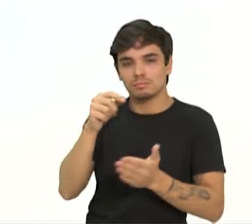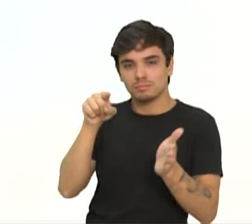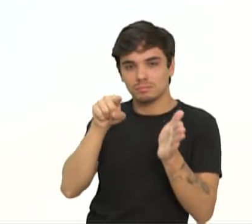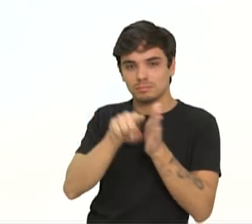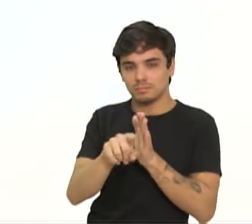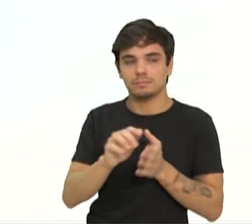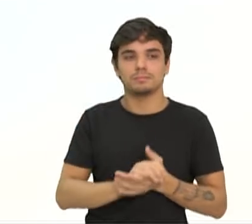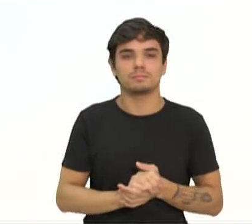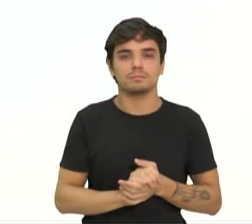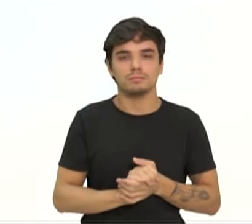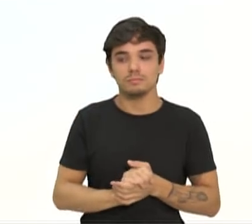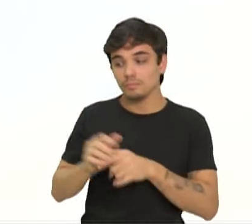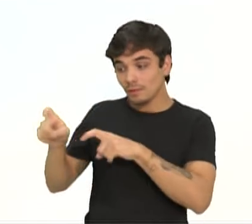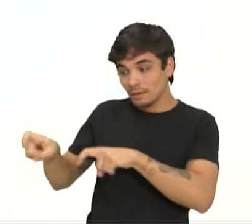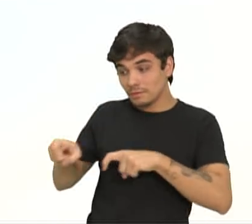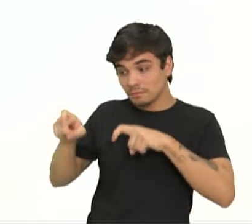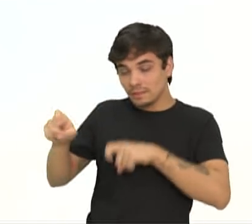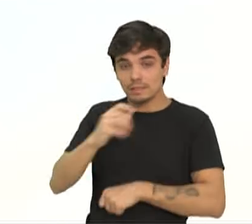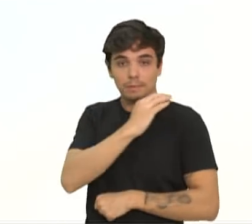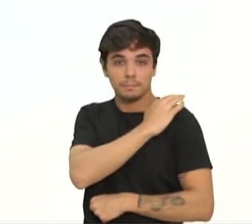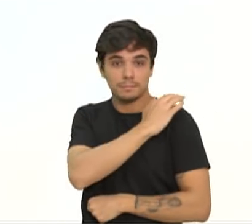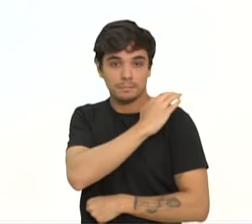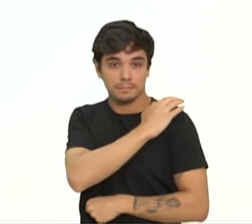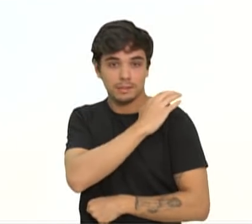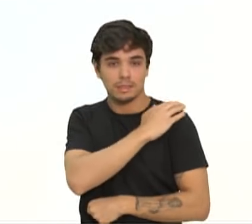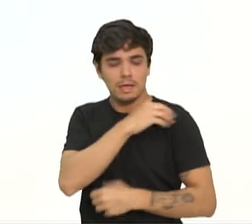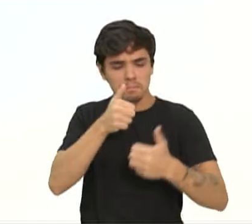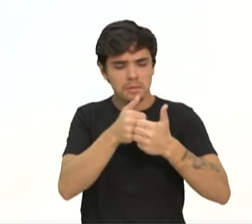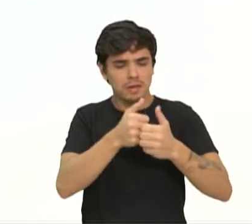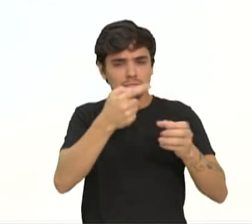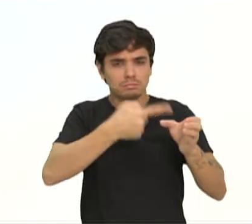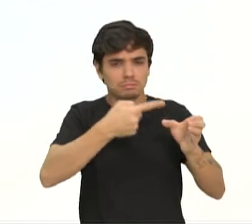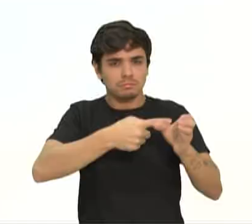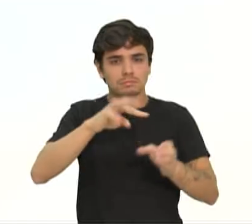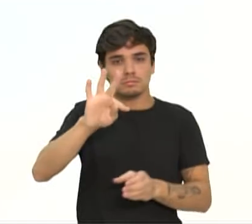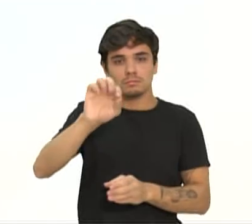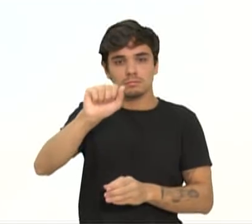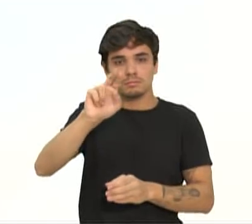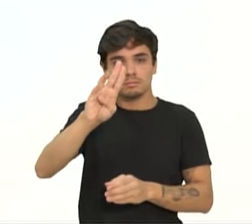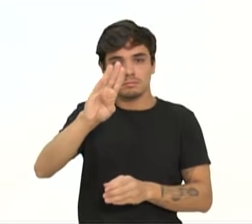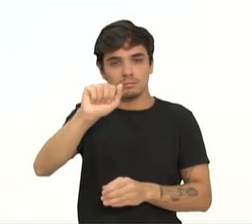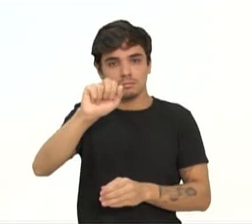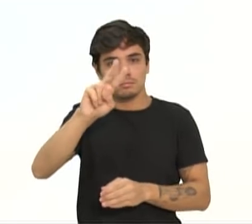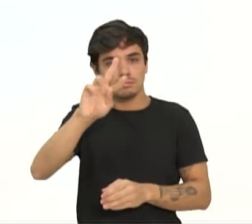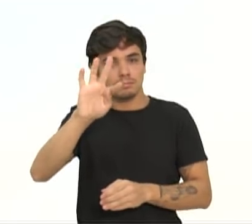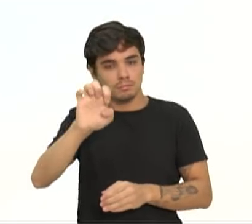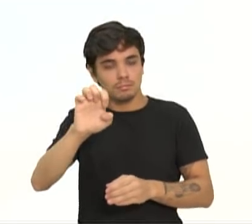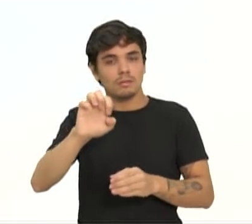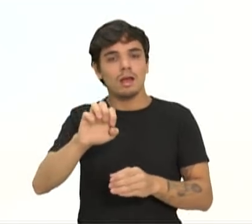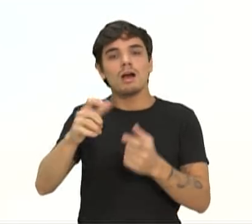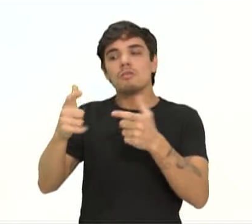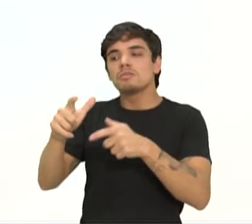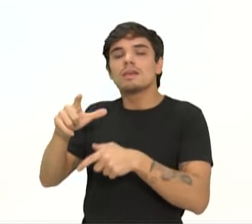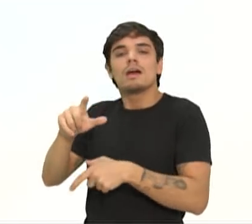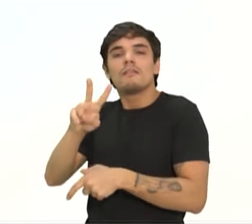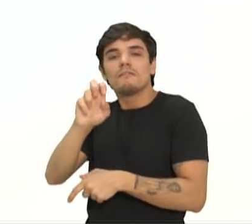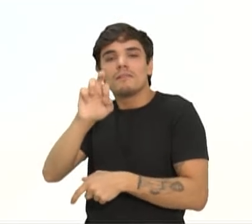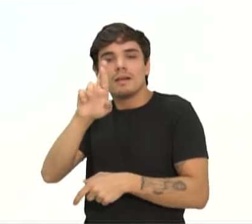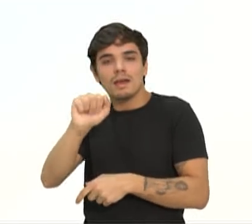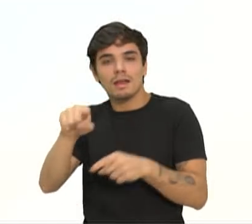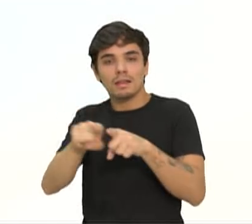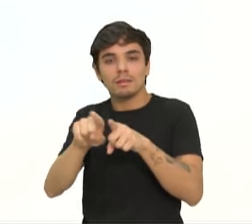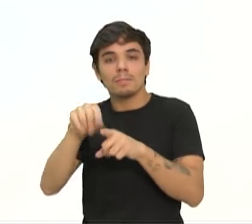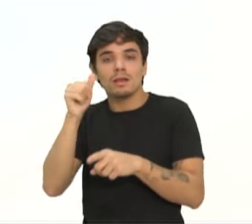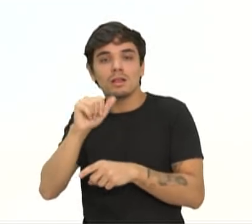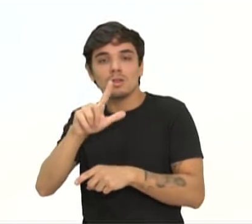Na fazenda do padrinho, perto de Taubaté, onde Vera e Lúcia gostavam de passar as férias, corre o